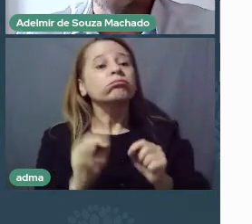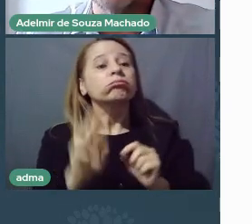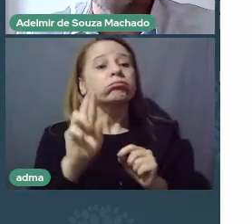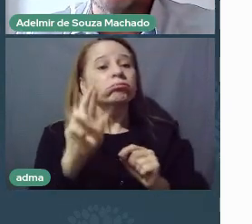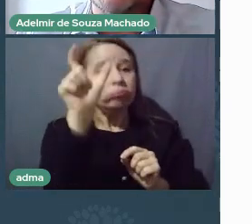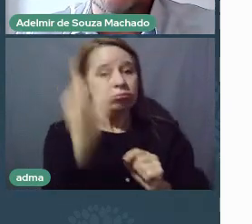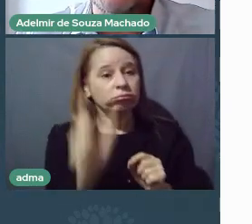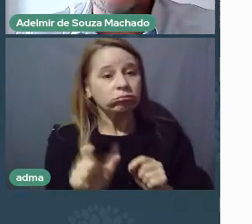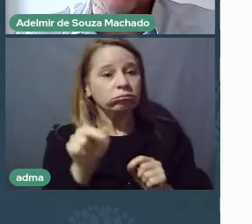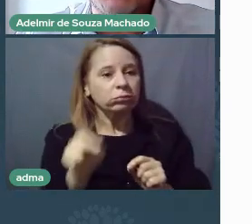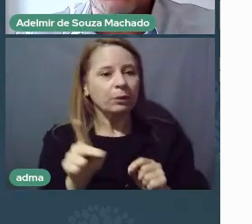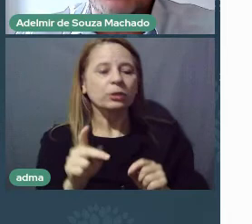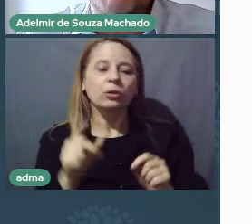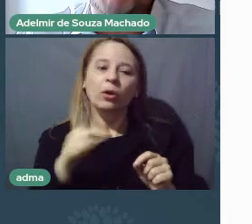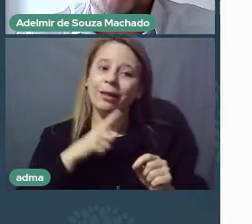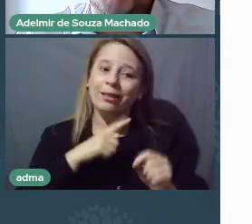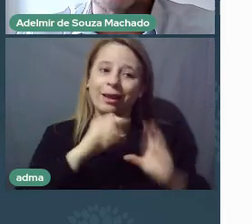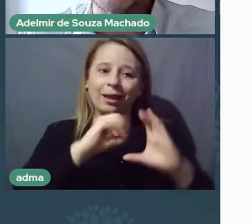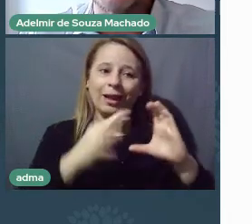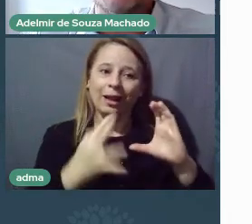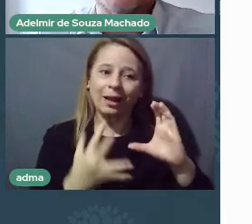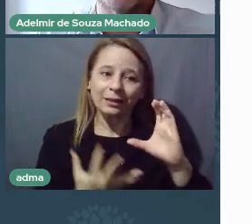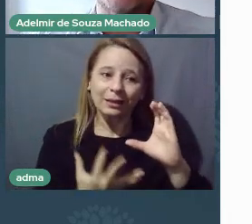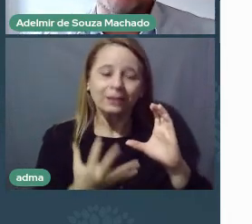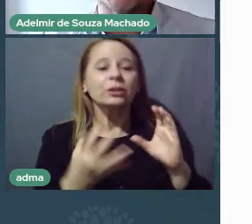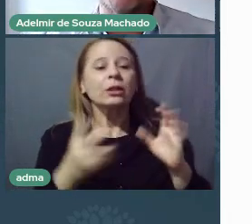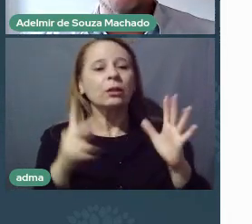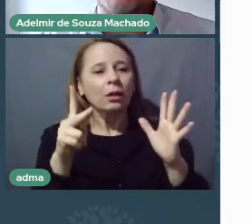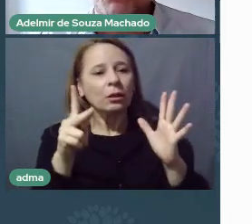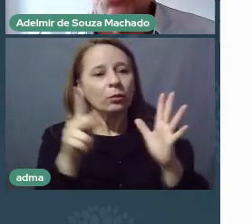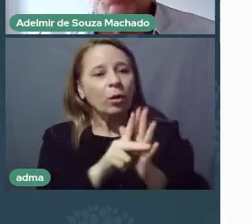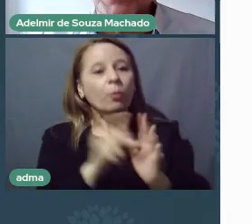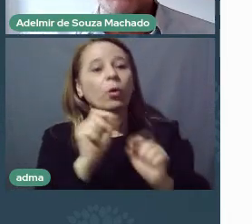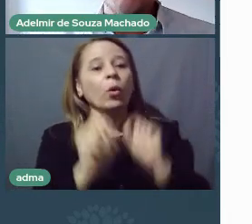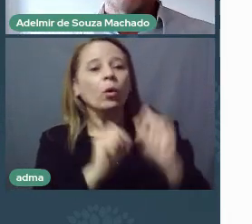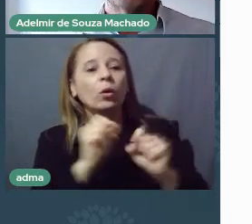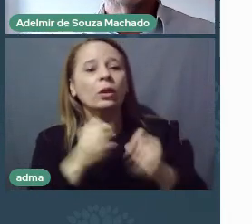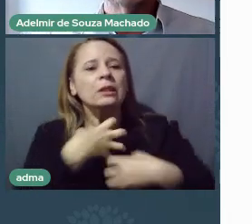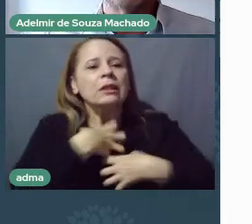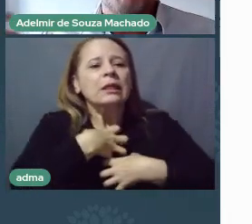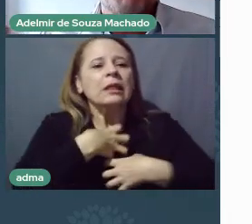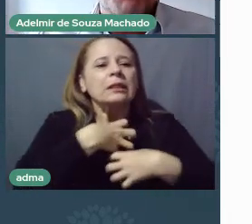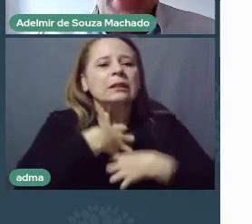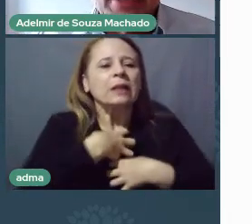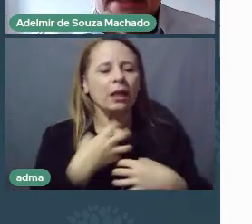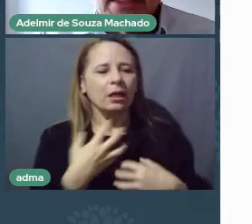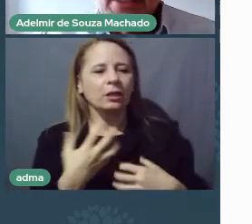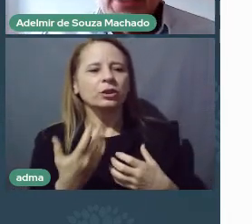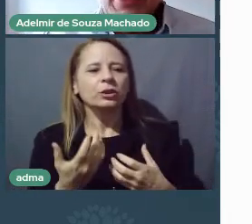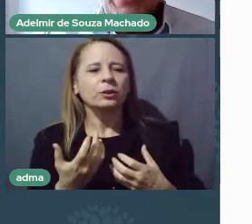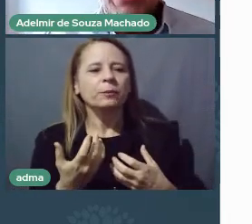e eu tenho também características ligadas ao próprio paciente, quer dizer, quais são os sintomas, quais são